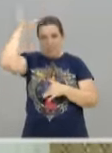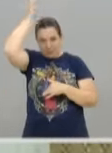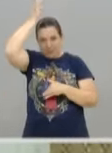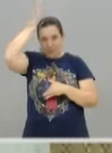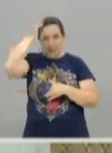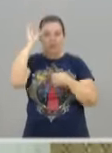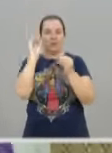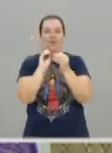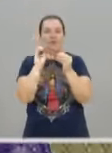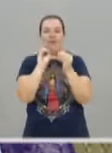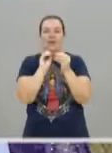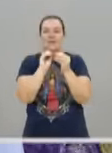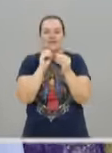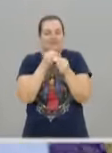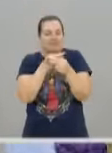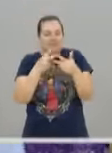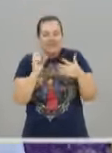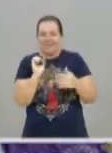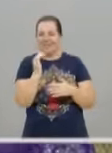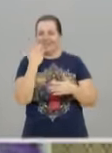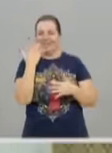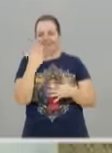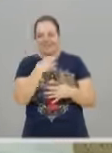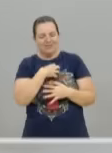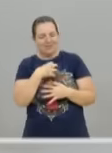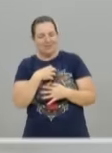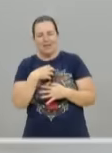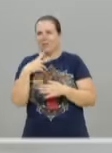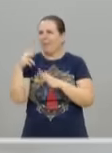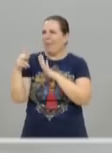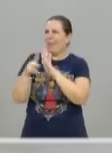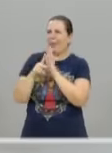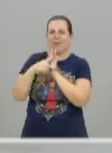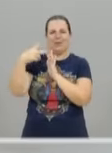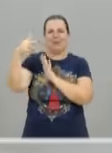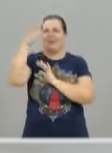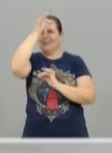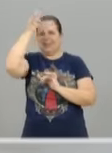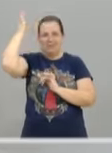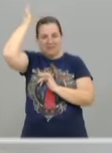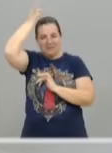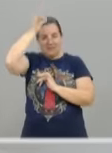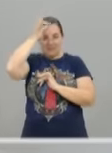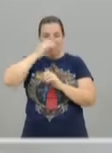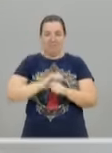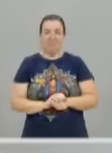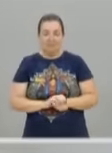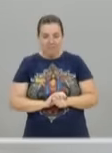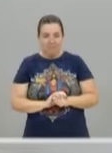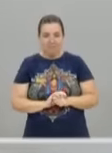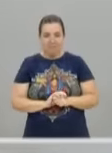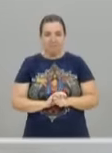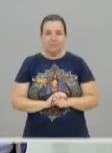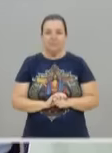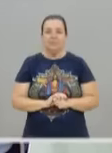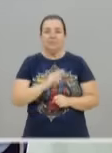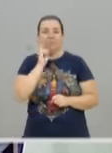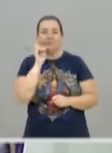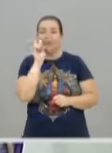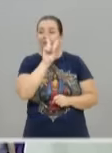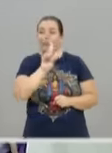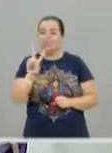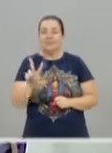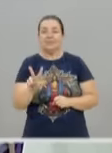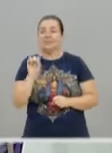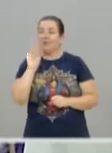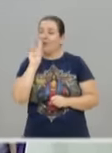vai suscitando o seu jeito volta a dizer numa crise que estamos vivendo Olha como se cada um colaborando